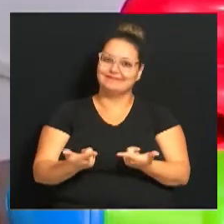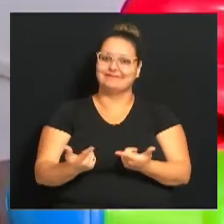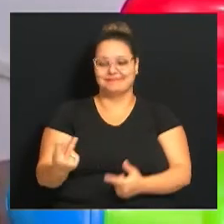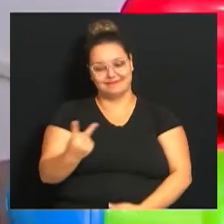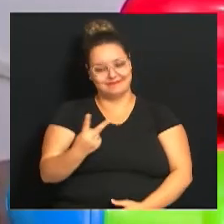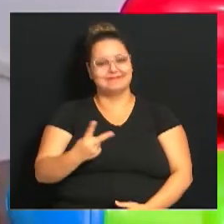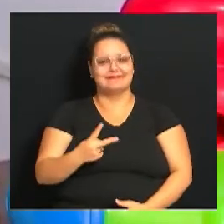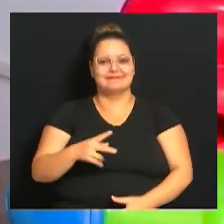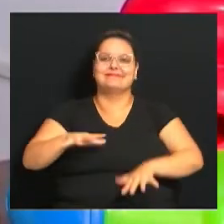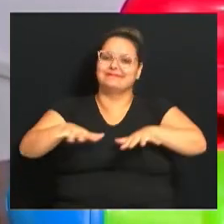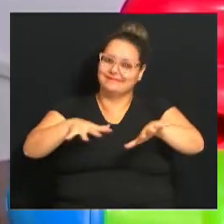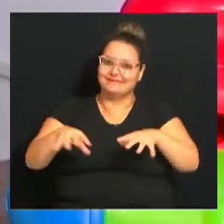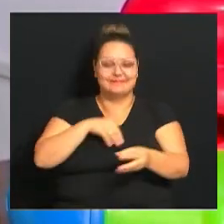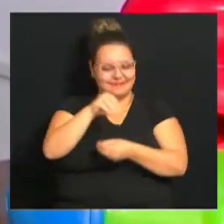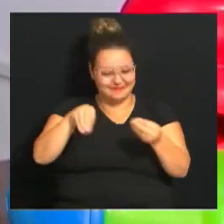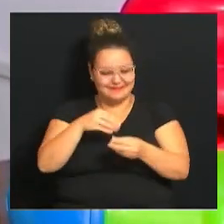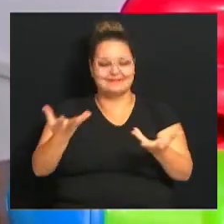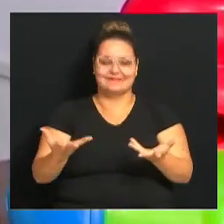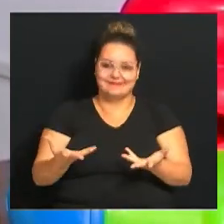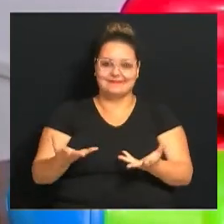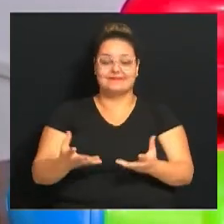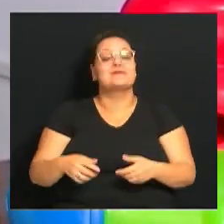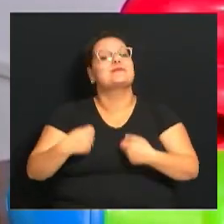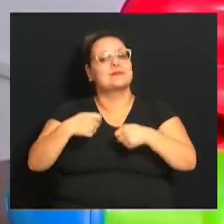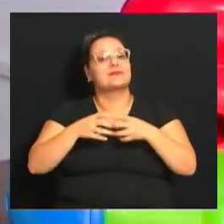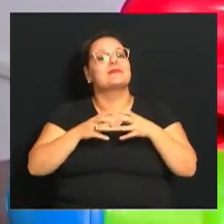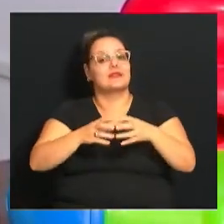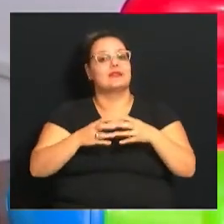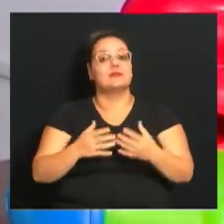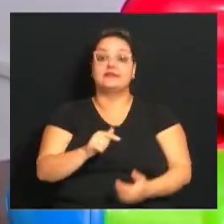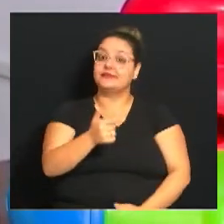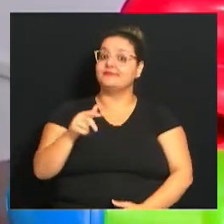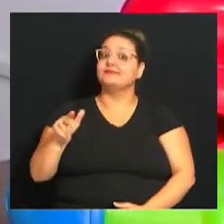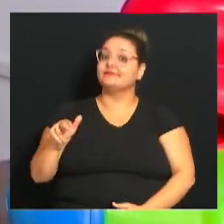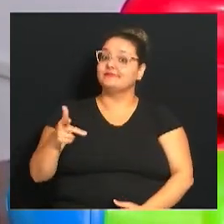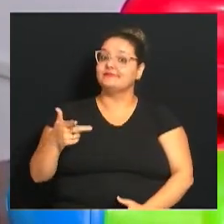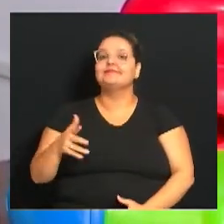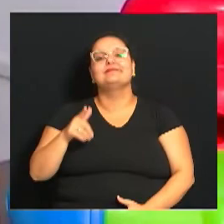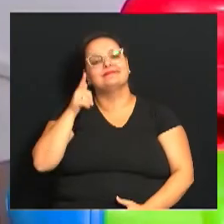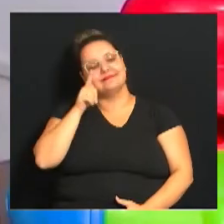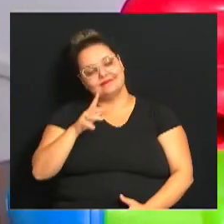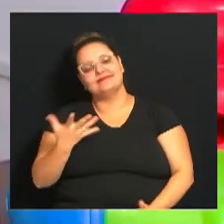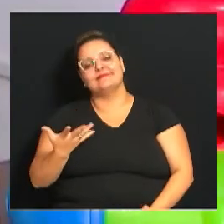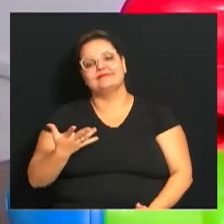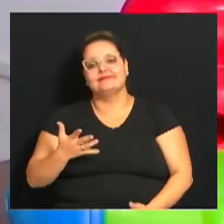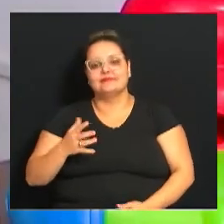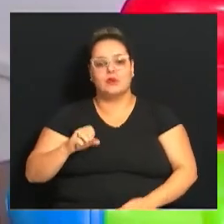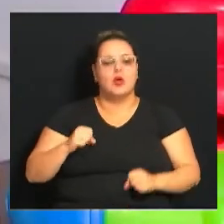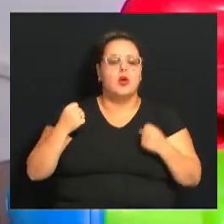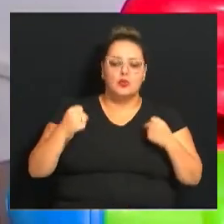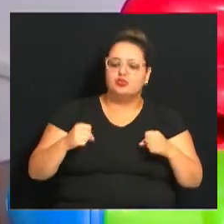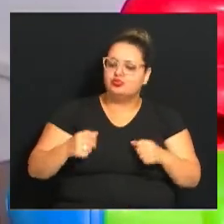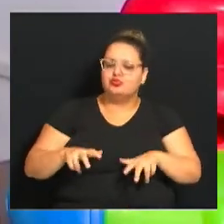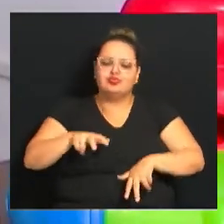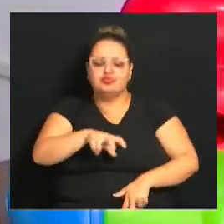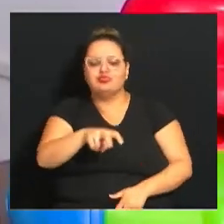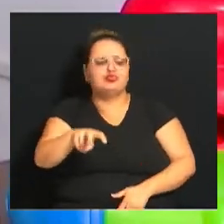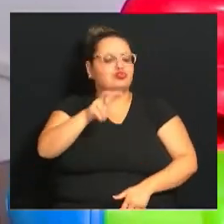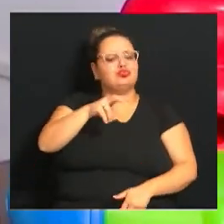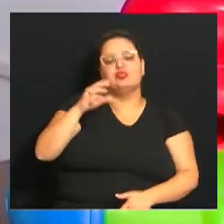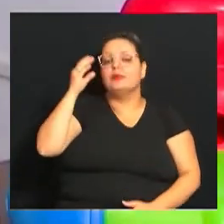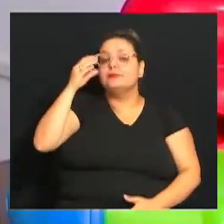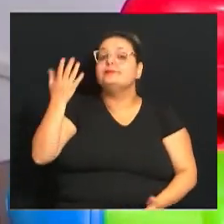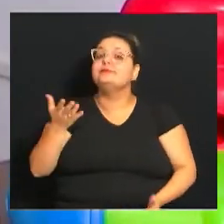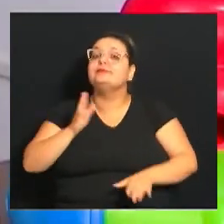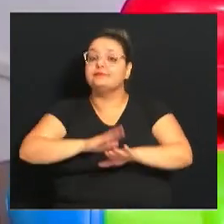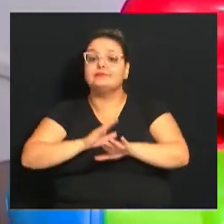precisa conviver em bando, mas se ele não tem um irmão, a gente consegue suprir isso muito bem, com atividades físicas, cognitivas, passeios, realmente